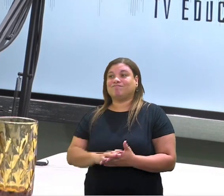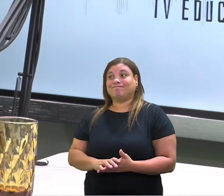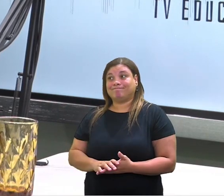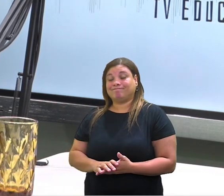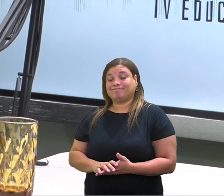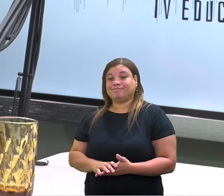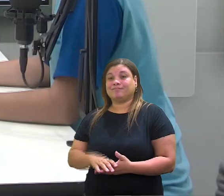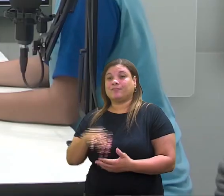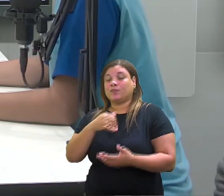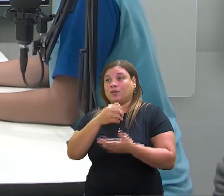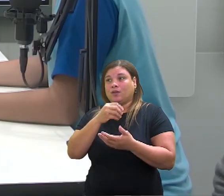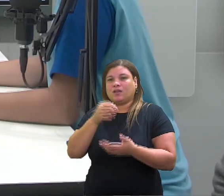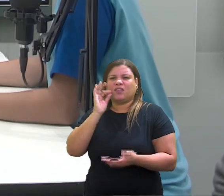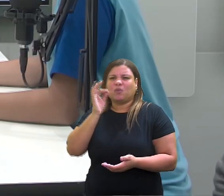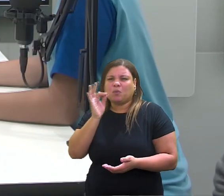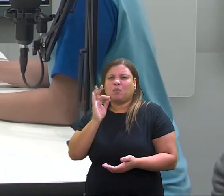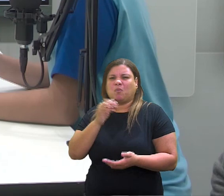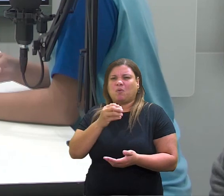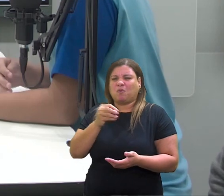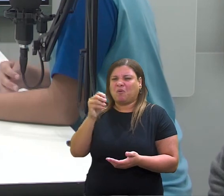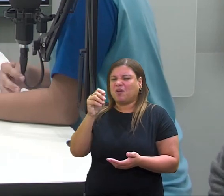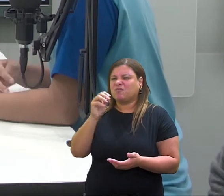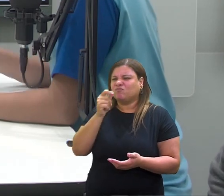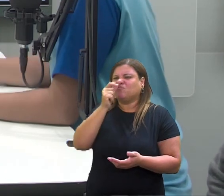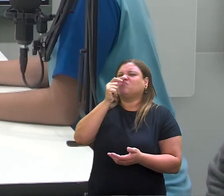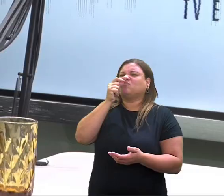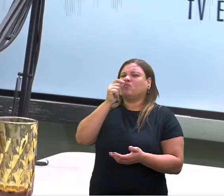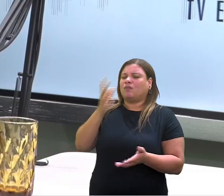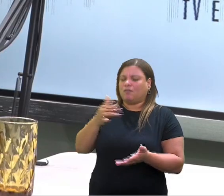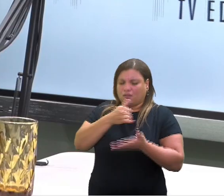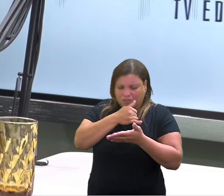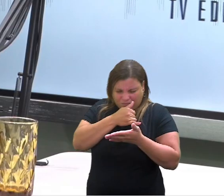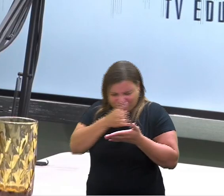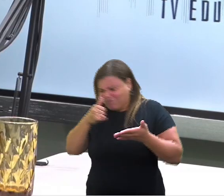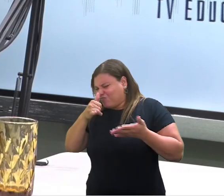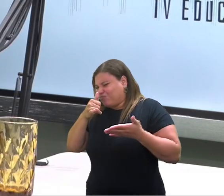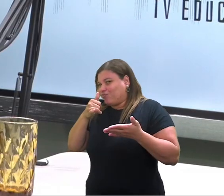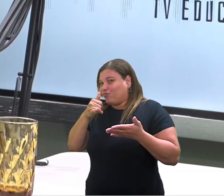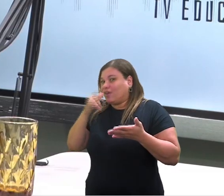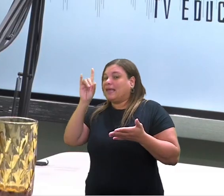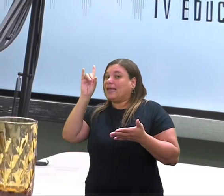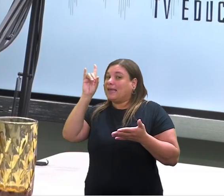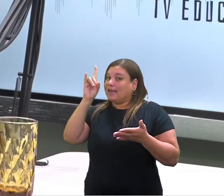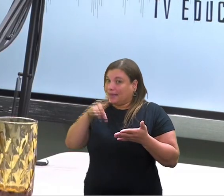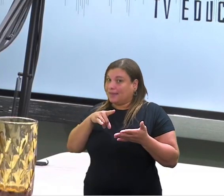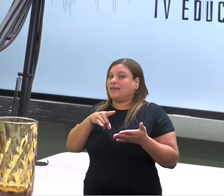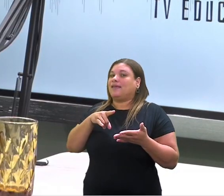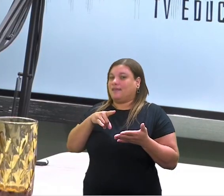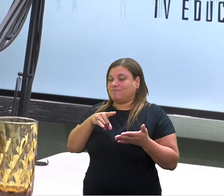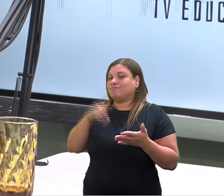de drogas. Né? Então, nós temos militares, eu falo pela 5ª CIMA, nós também temos no 6º Batalhão, em toda Valadares, tá